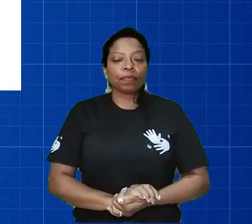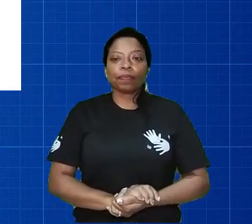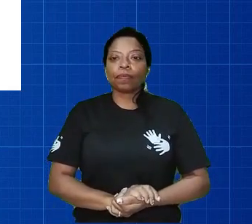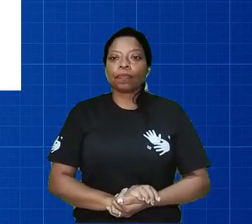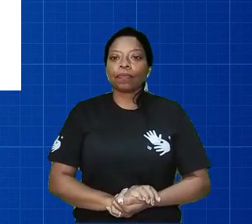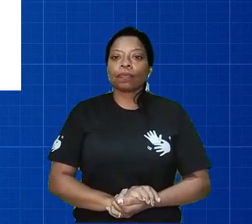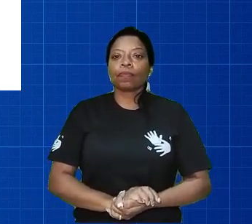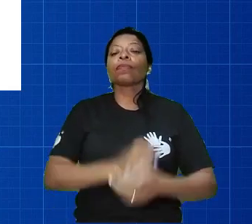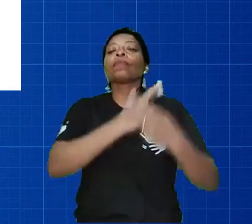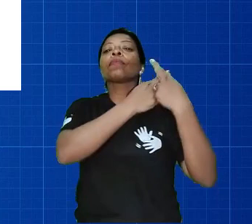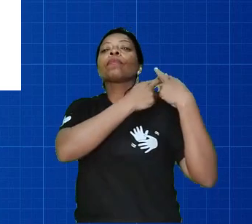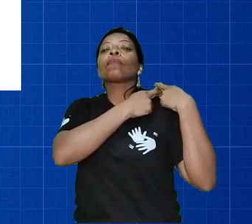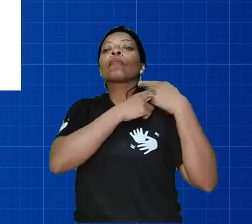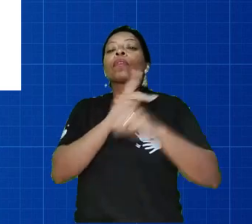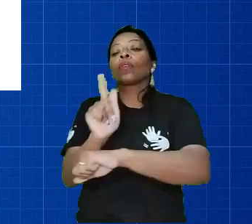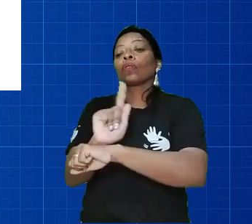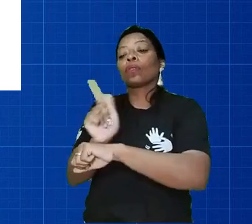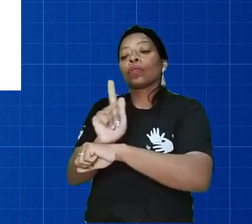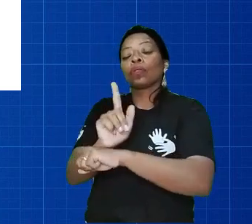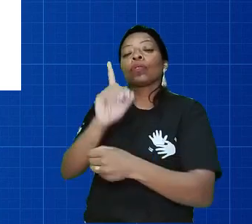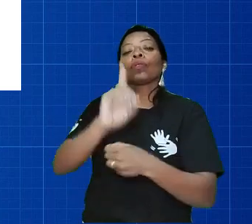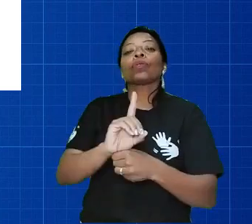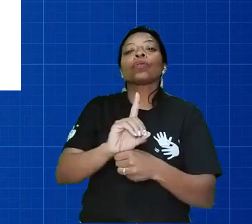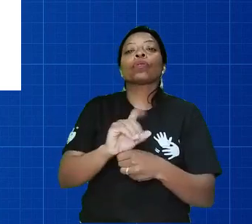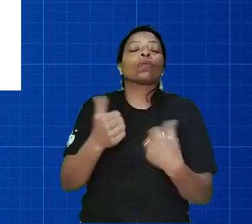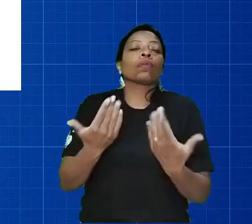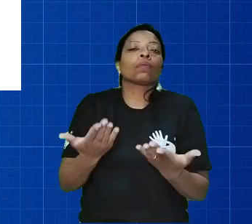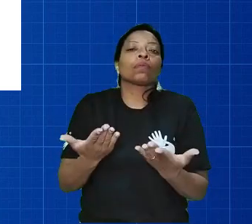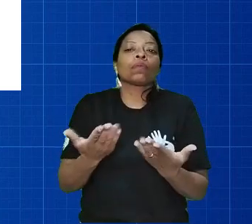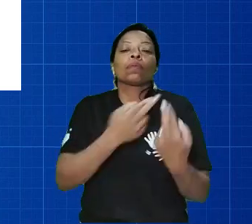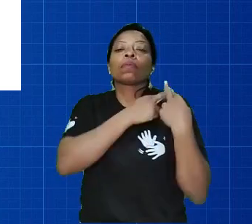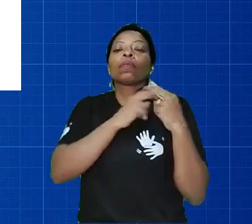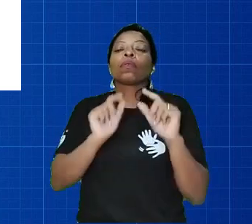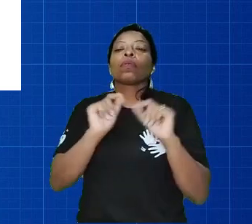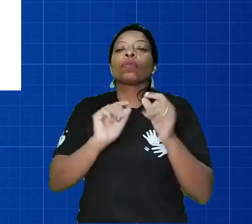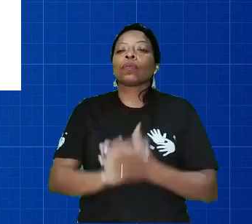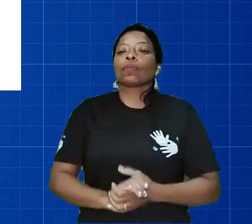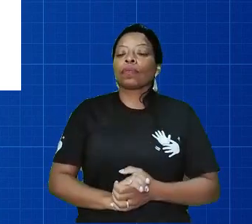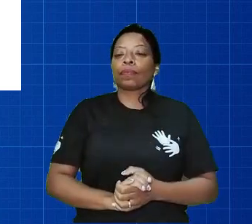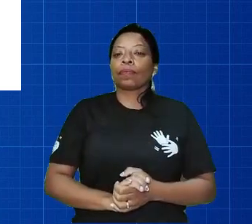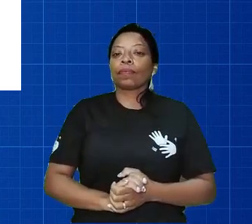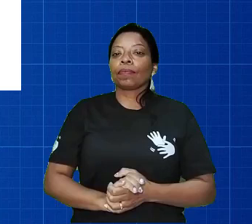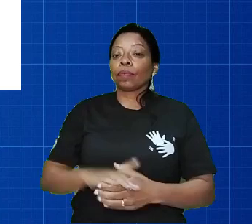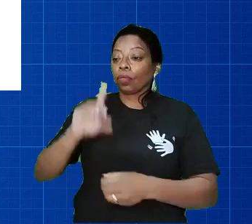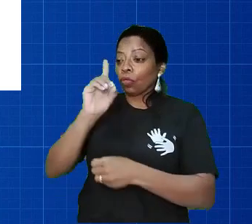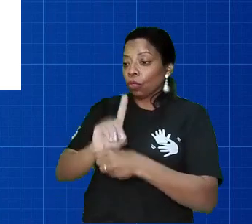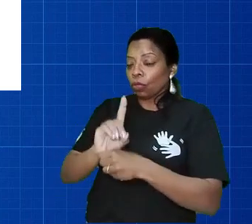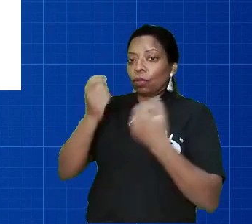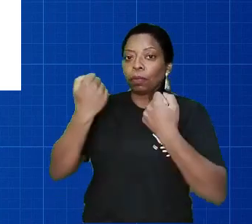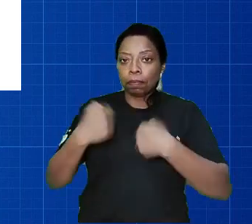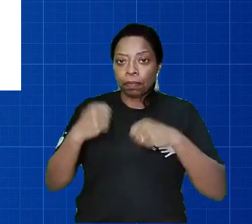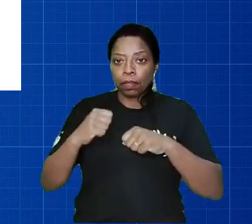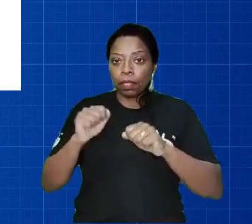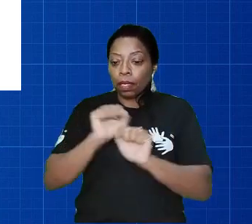E qual é o papel da direção neste programa? A direção da unidade precisa manter os